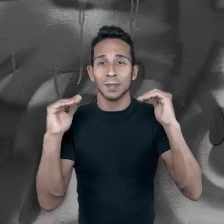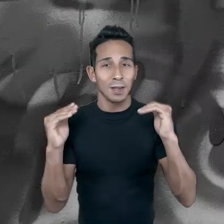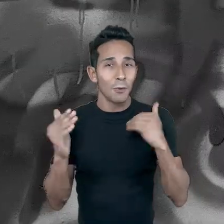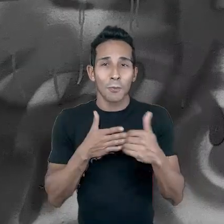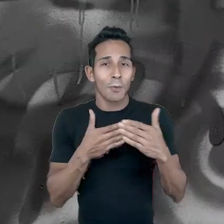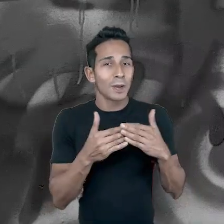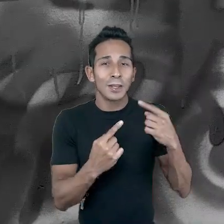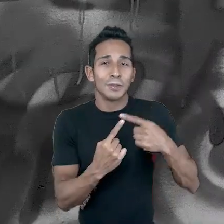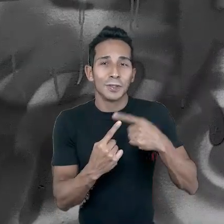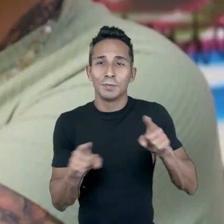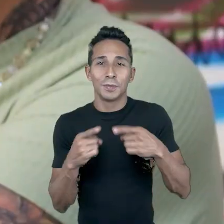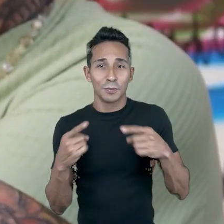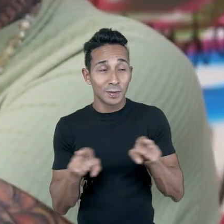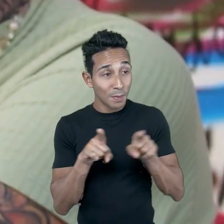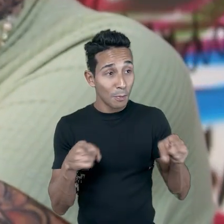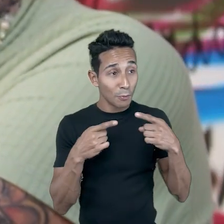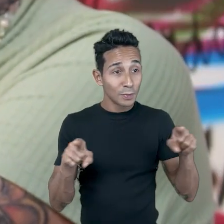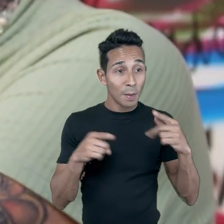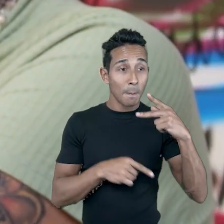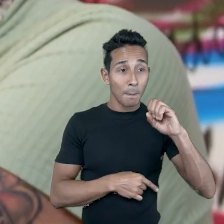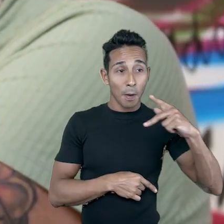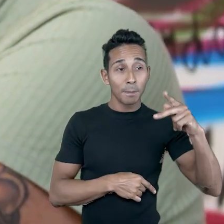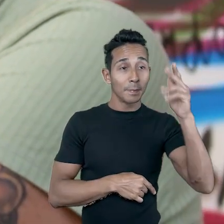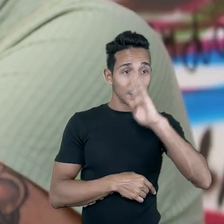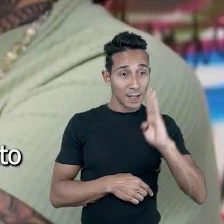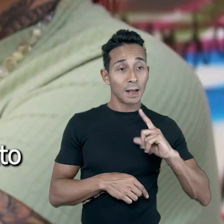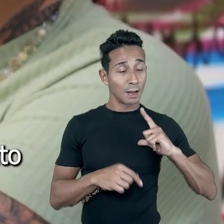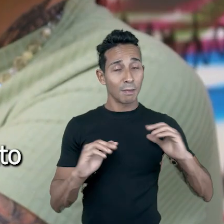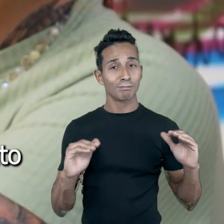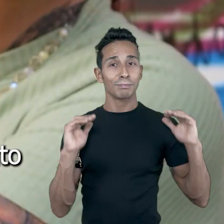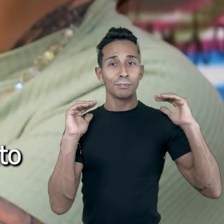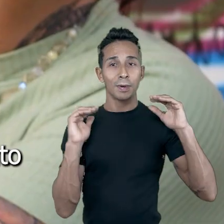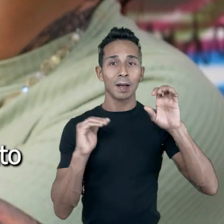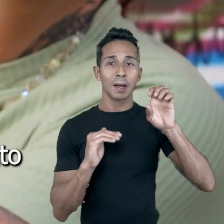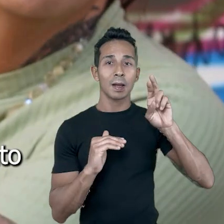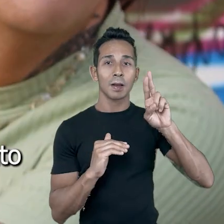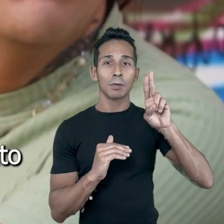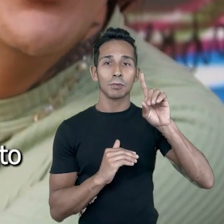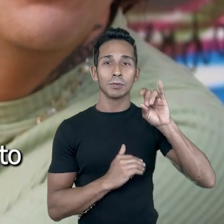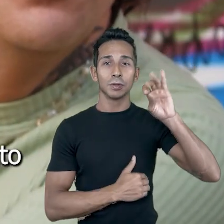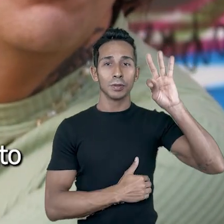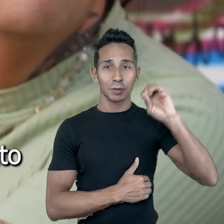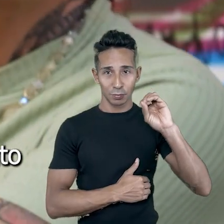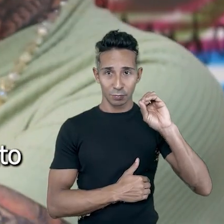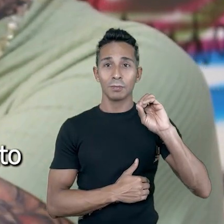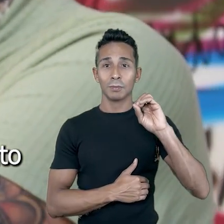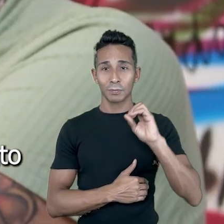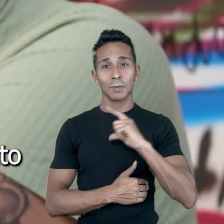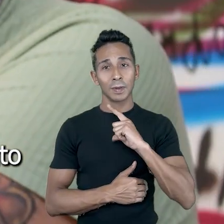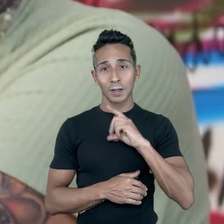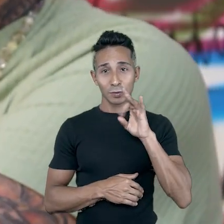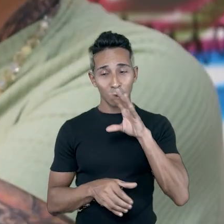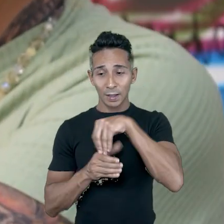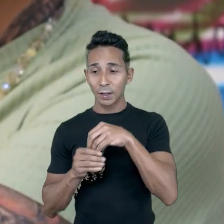Existe erudição em todo canto, né, inclusive na música popular brasileira, assim, tem mais músicos eruditos no seu instrumento fora